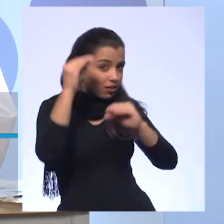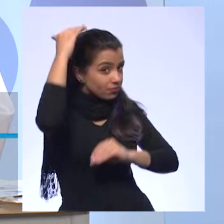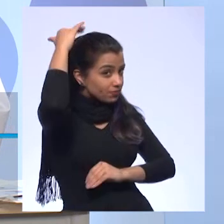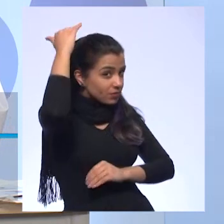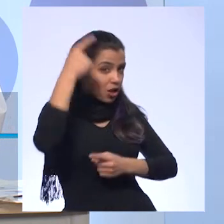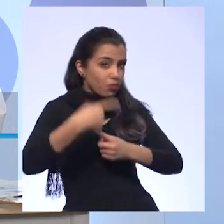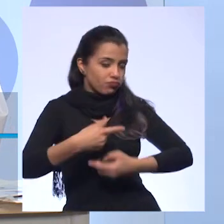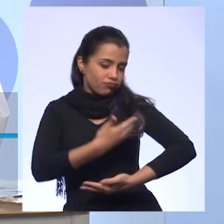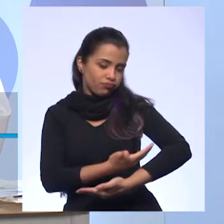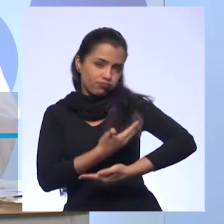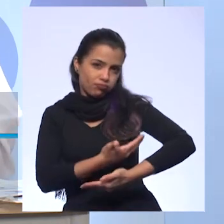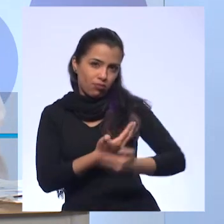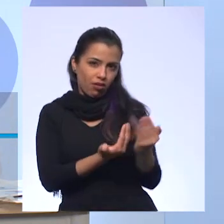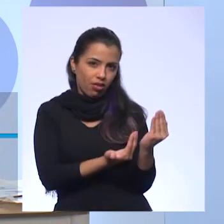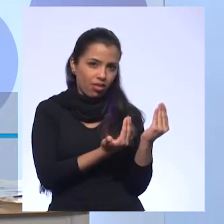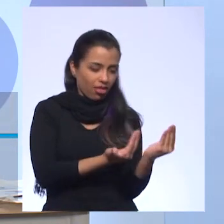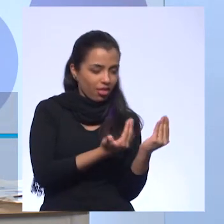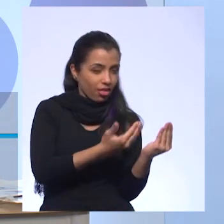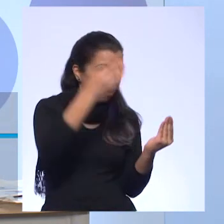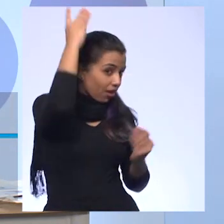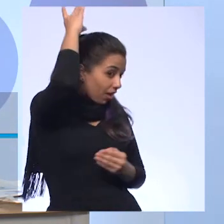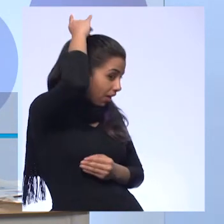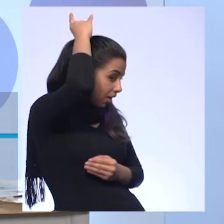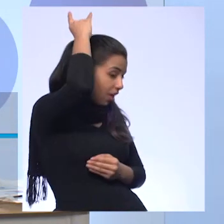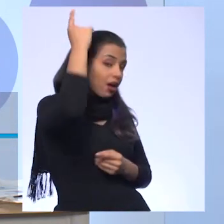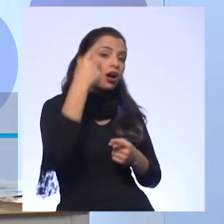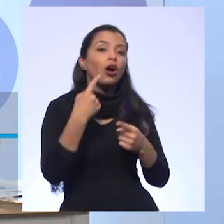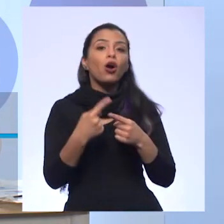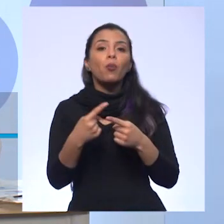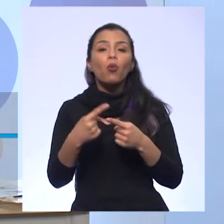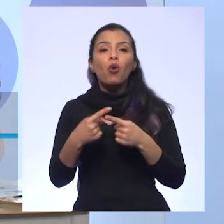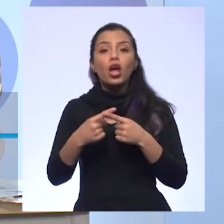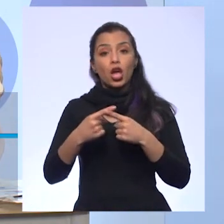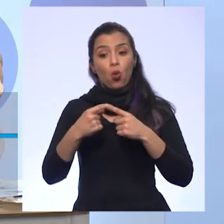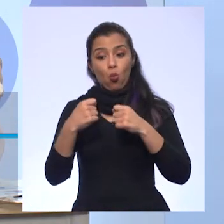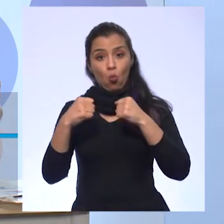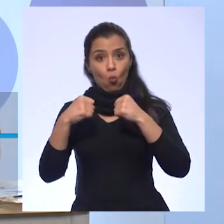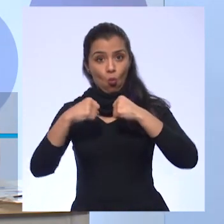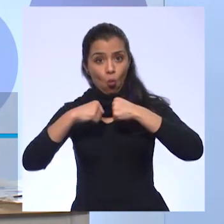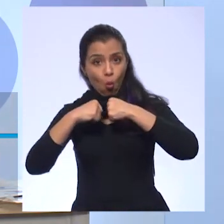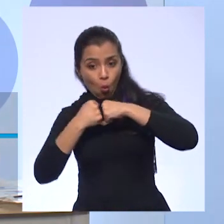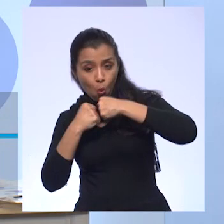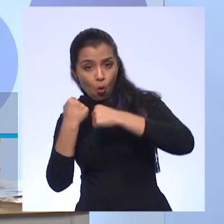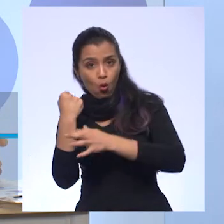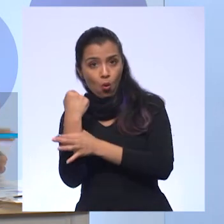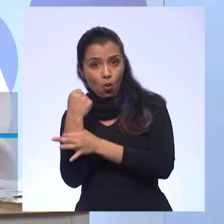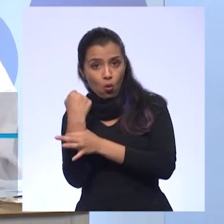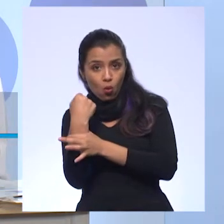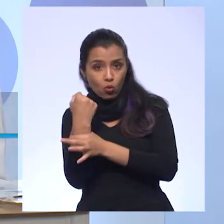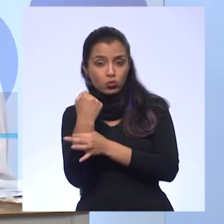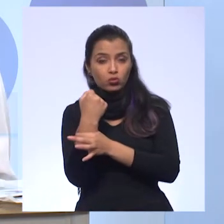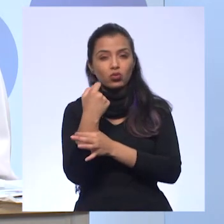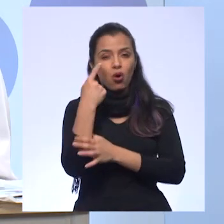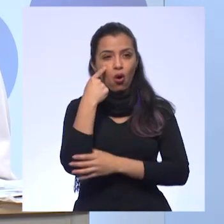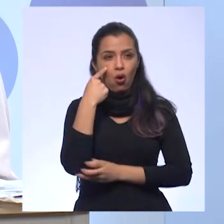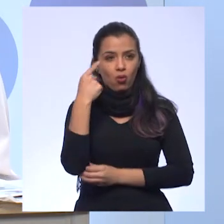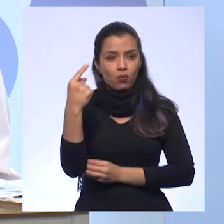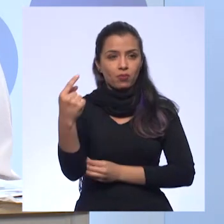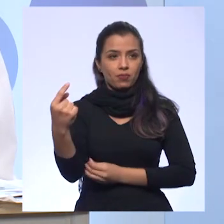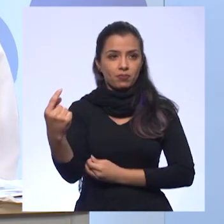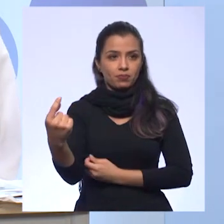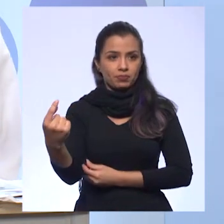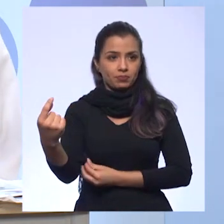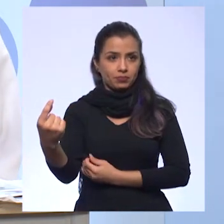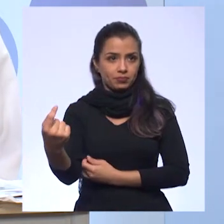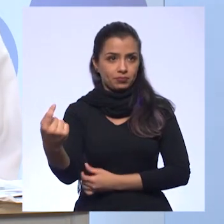Né, o que acontece é o seguinte, esses ossos do crânio aqui, eles vão precisar fazer o seguinte movimento. Eu vou colocar o microfone aqui só para